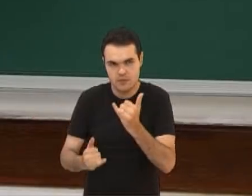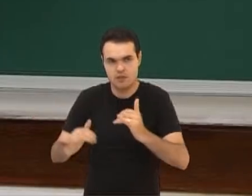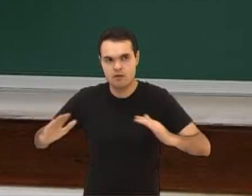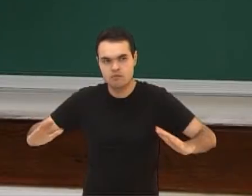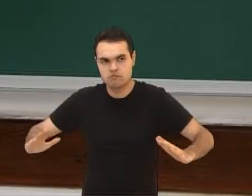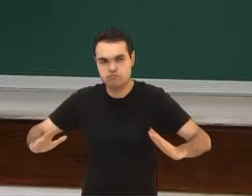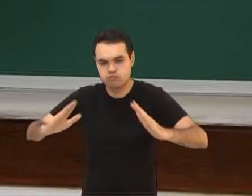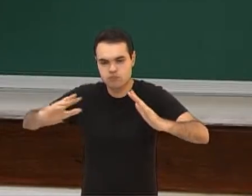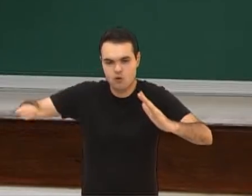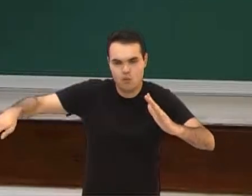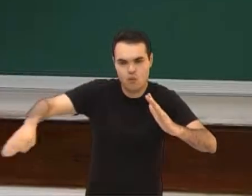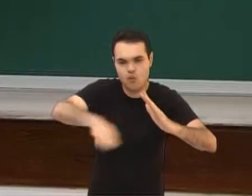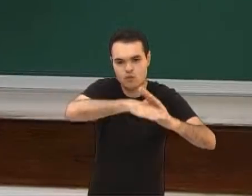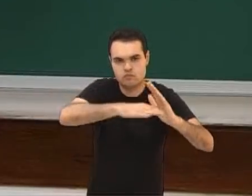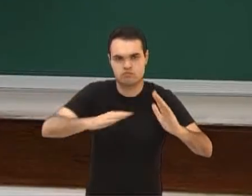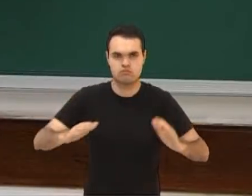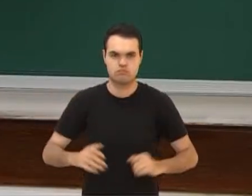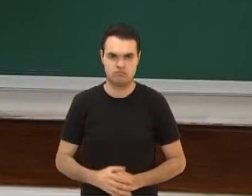seccionada, né? Cortada de